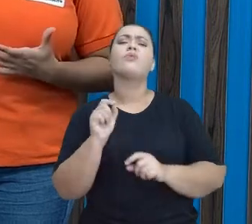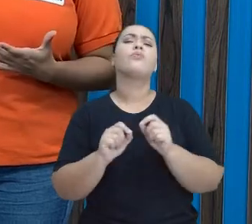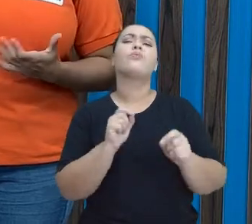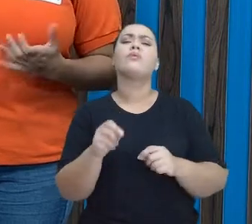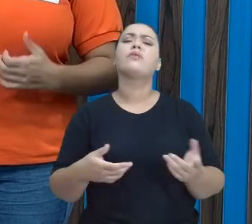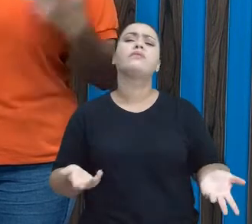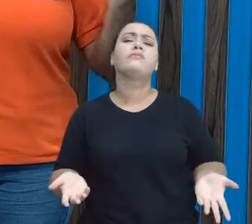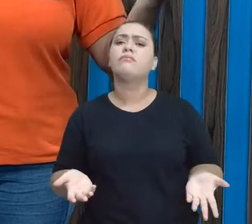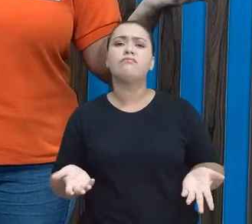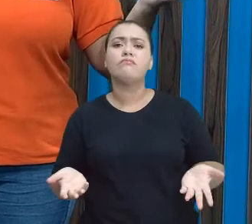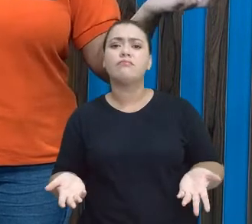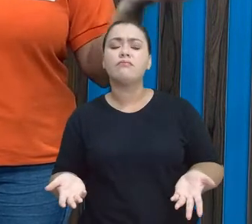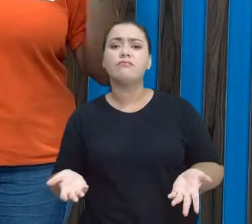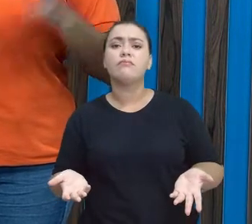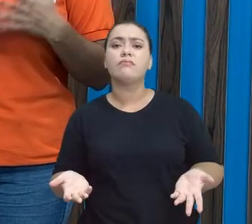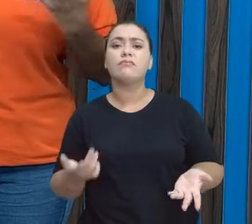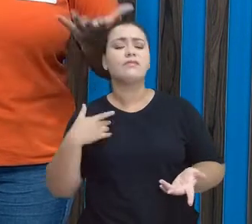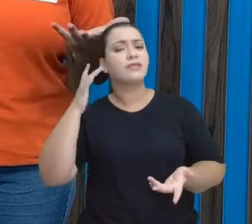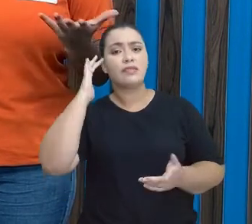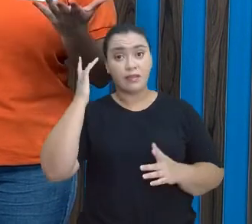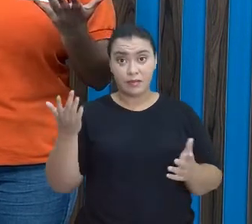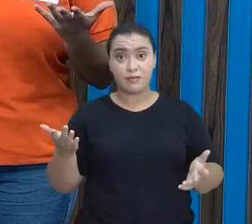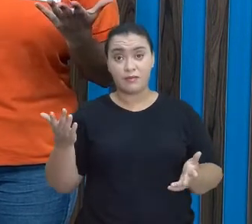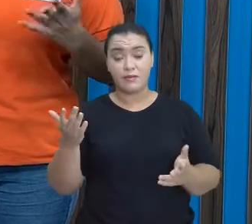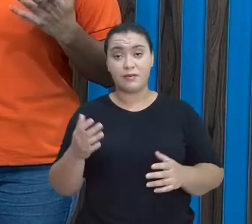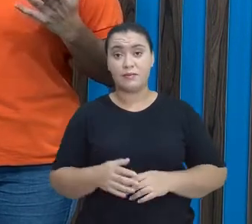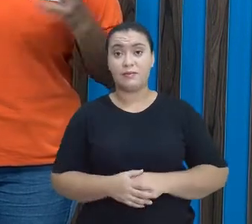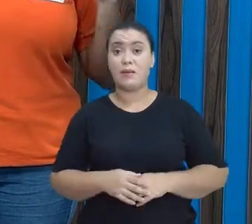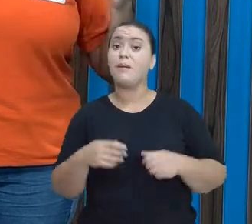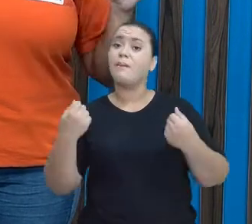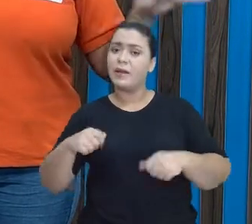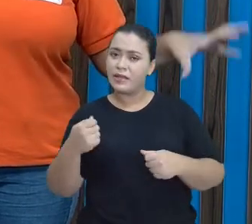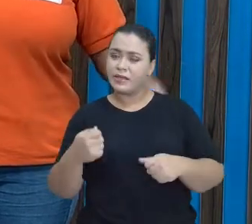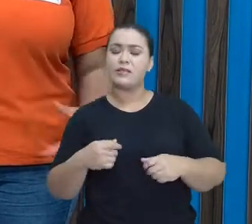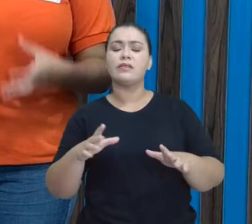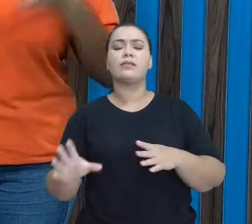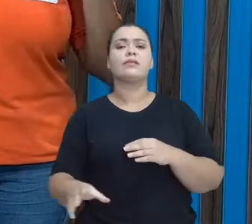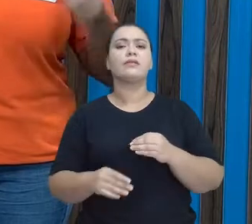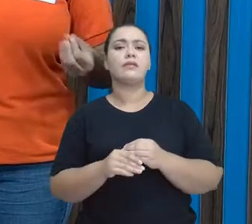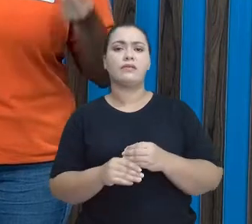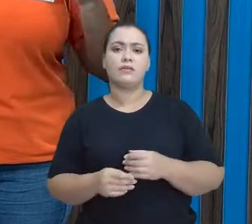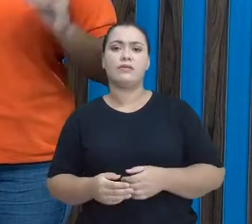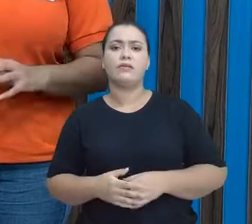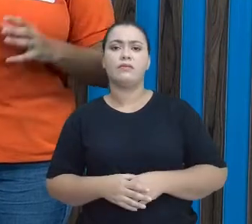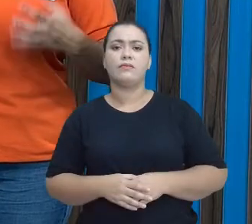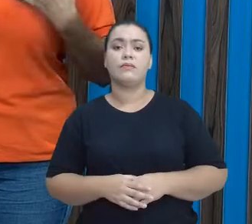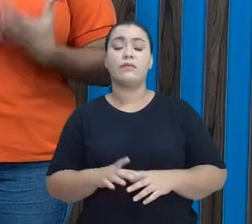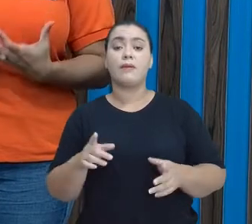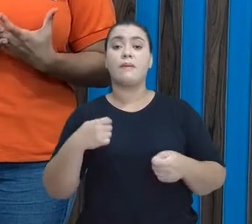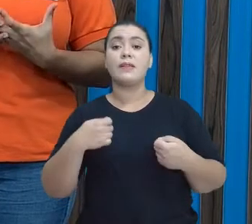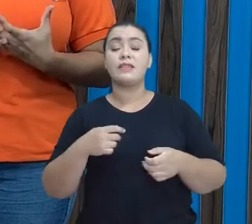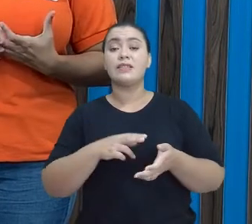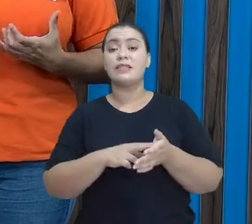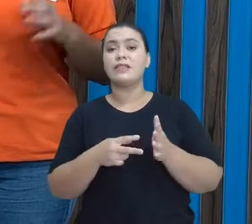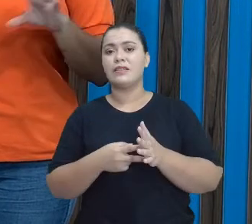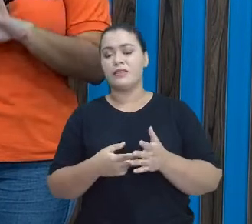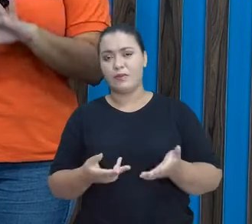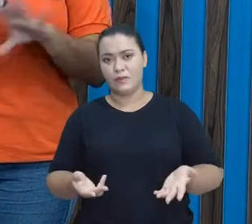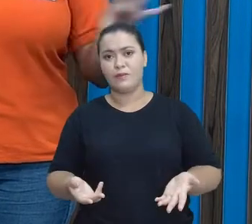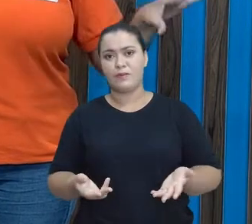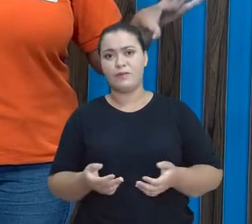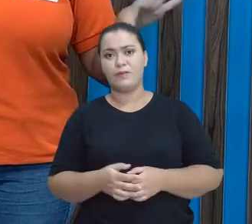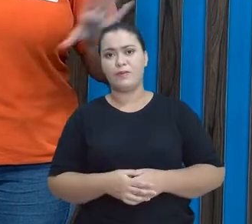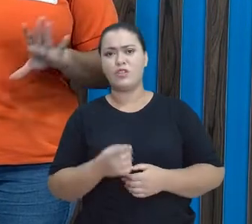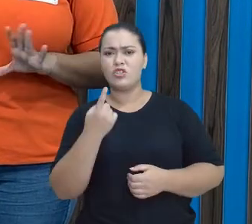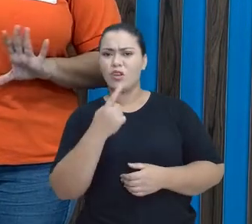Eu quero quem? Você não sabe. Você precisa de... Não é um verbo que faça sentido sozinho. Então, ele não